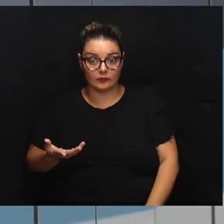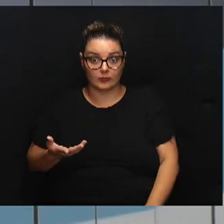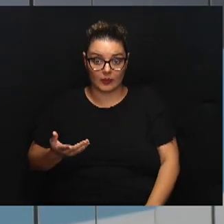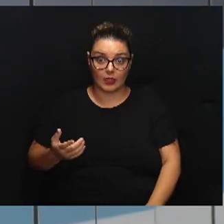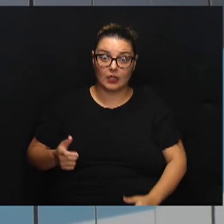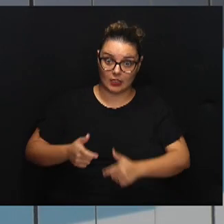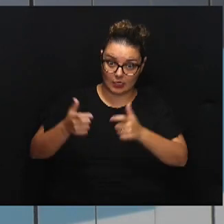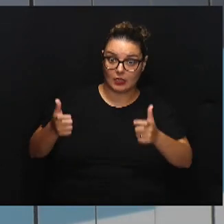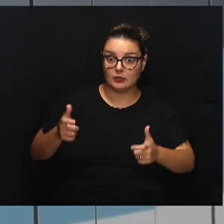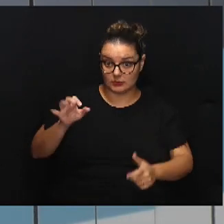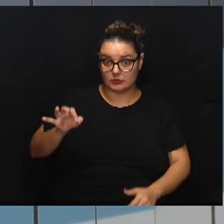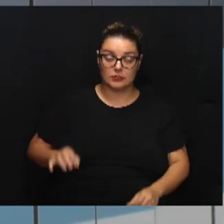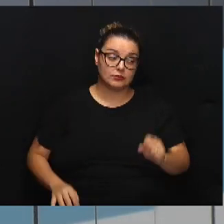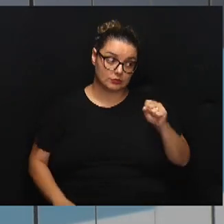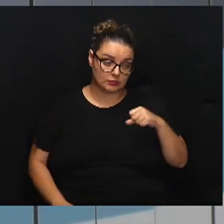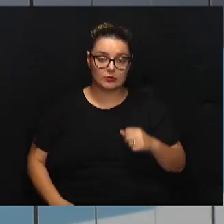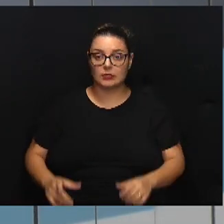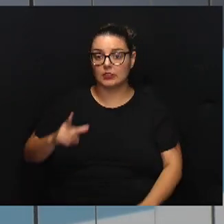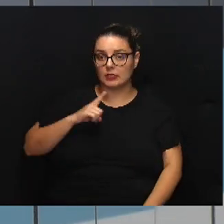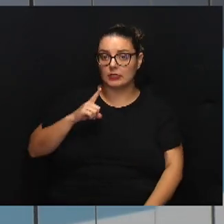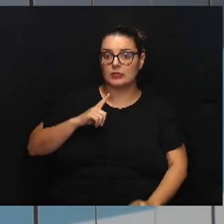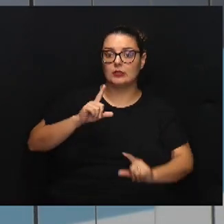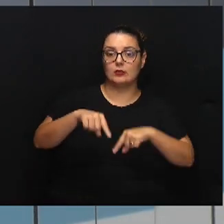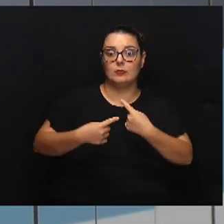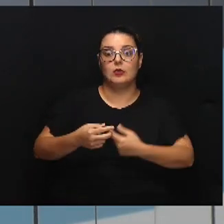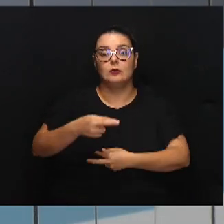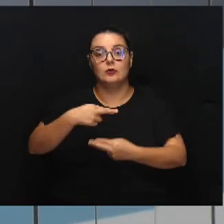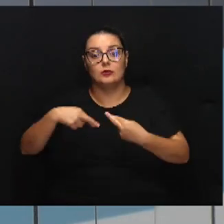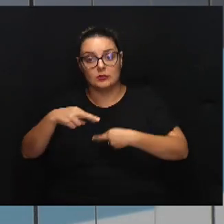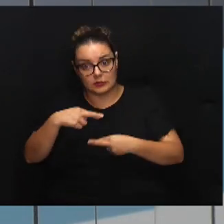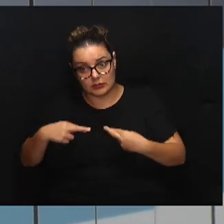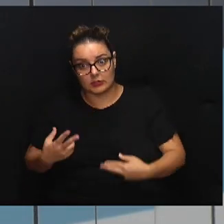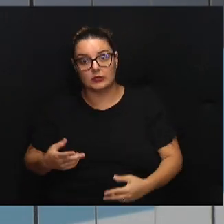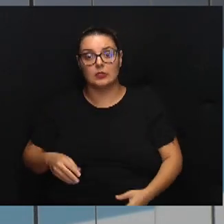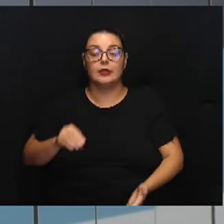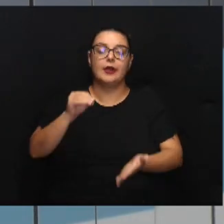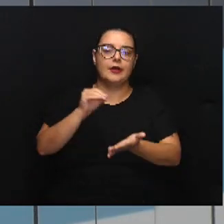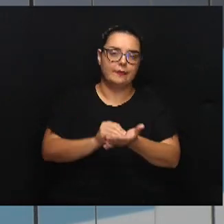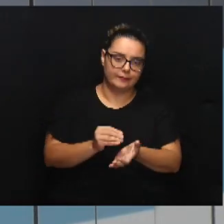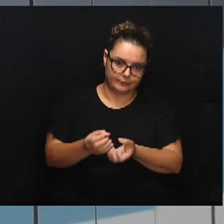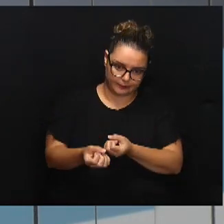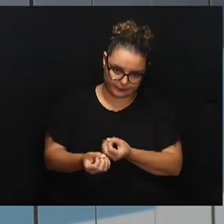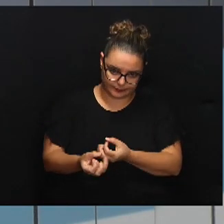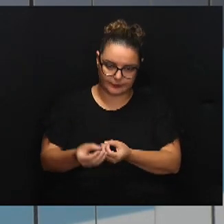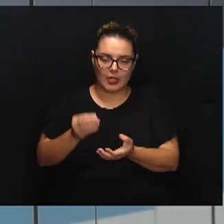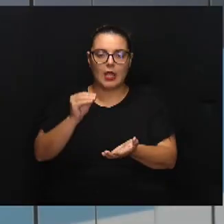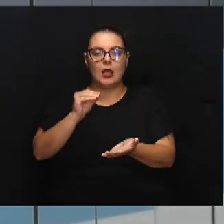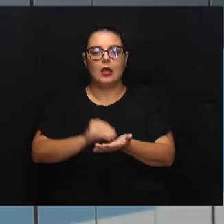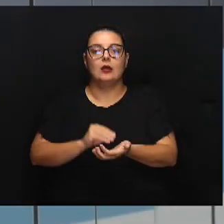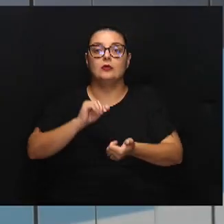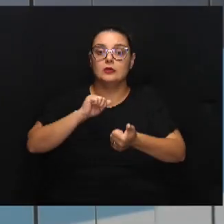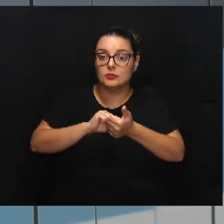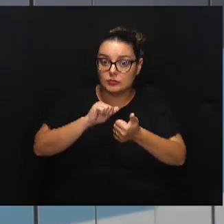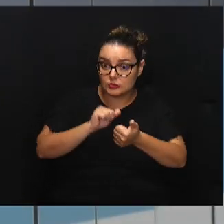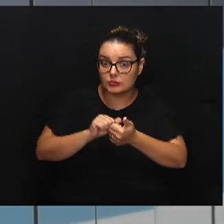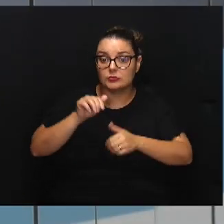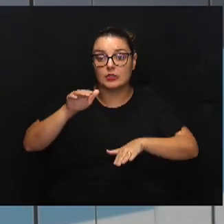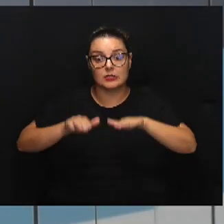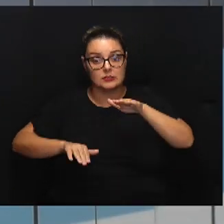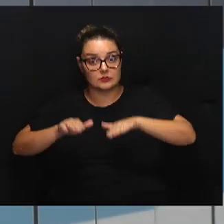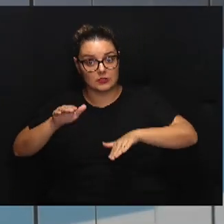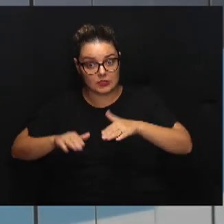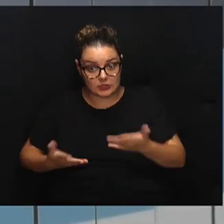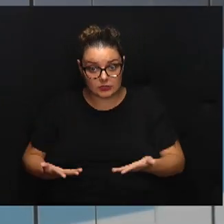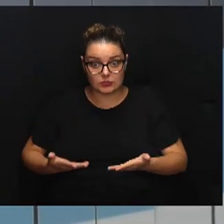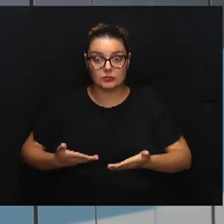essa chance. Sim. Existe uma outra questão que também é a falta de informação, a falta de qualificação, muitas vezes,